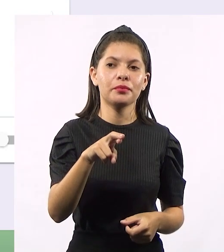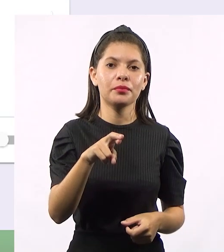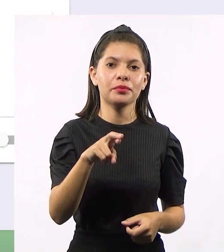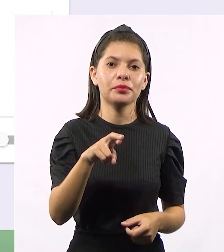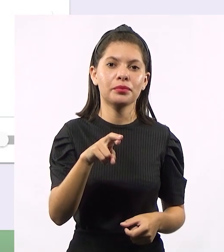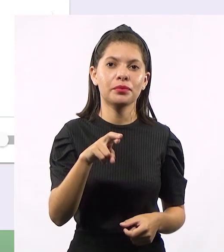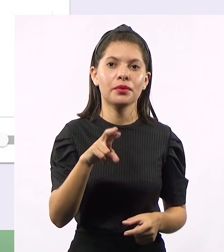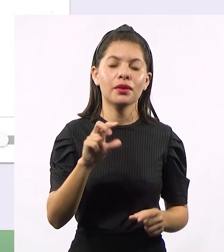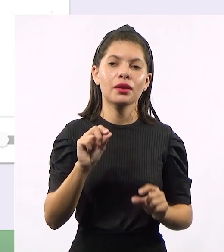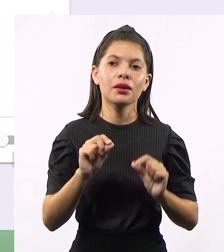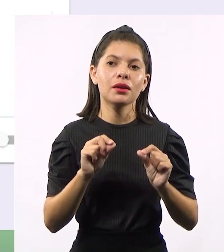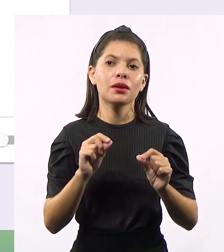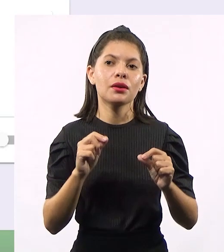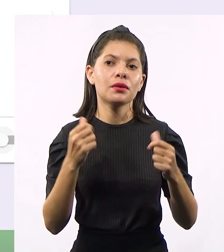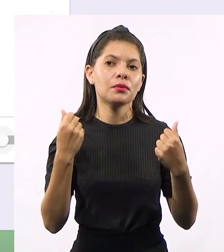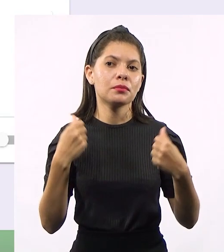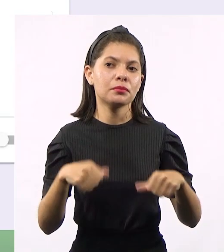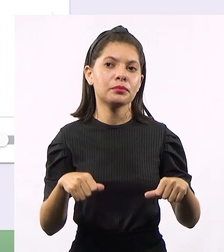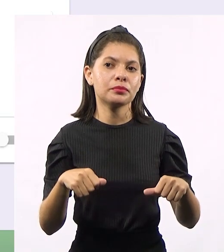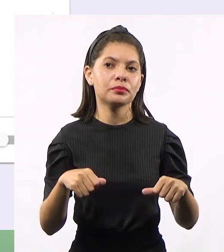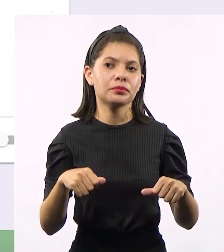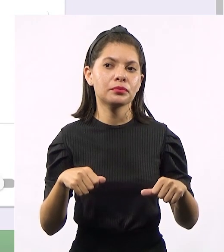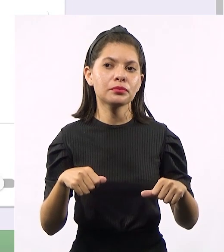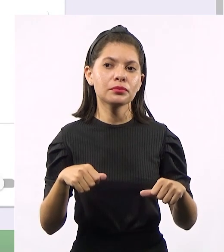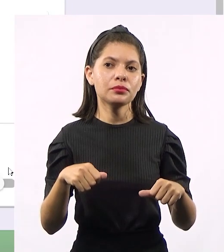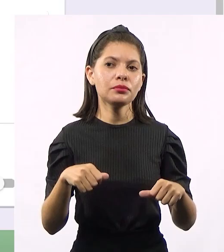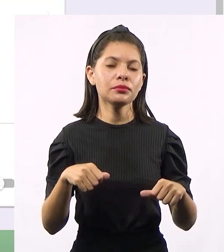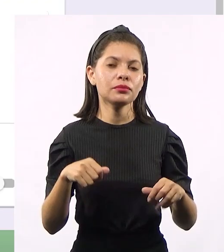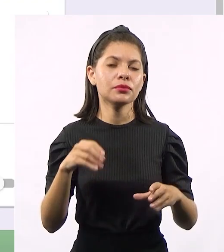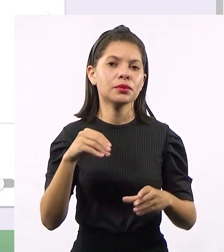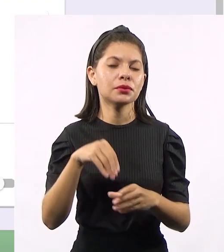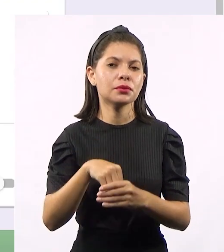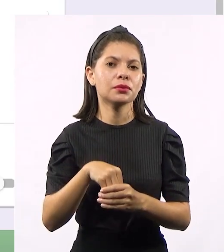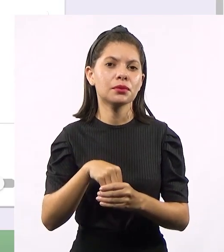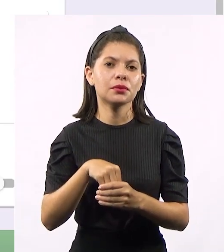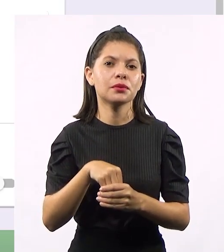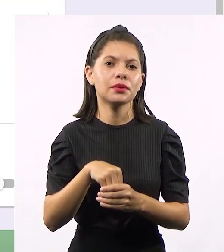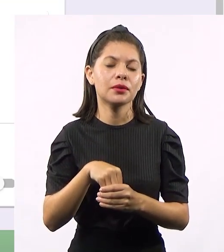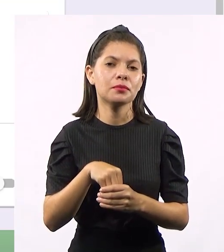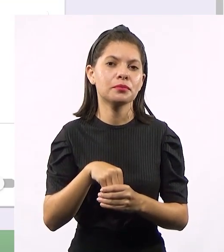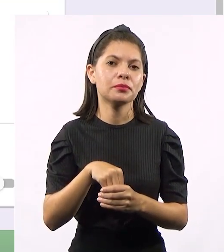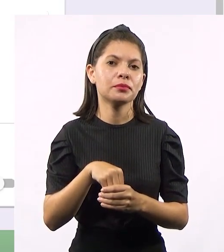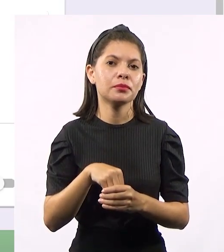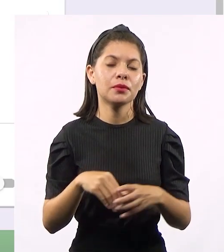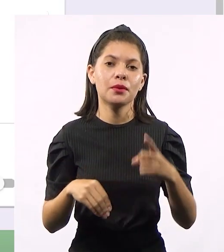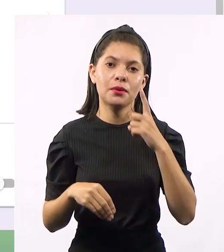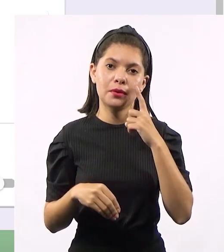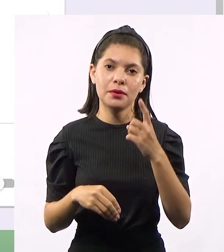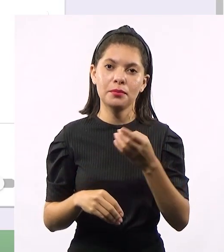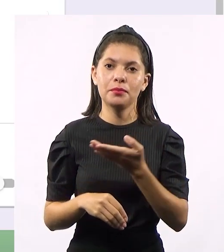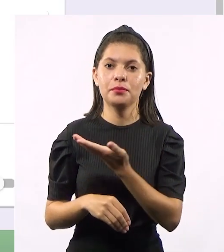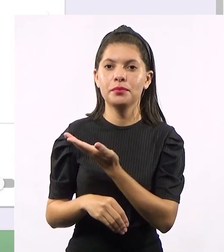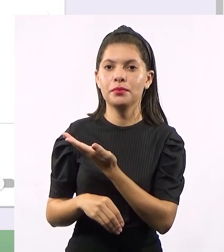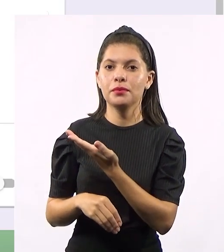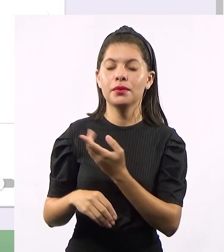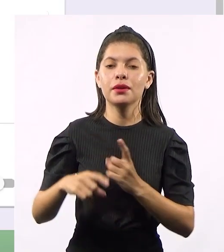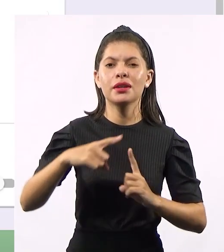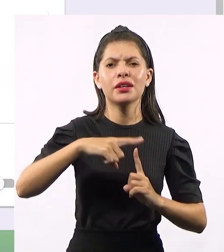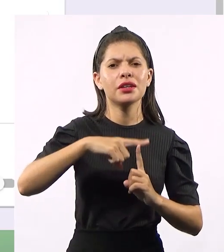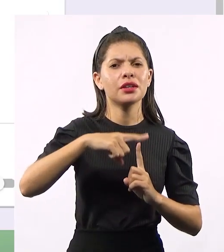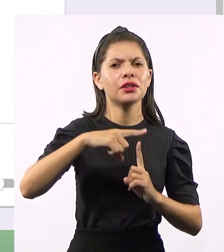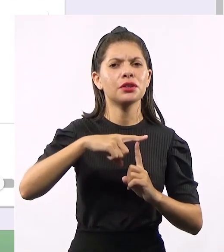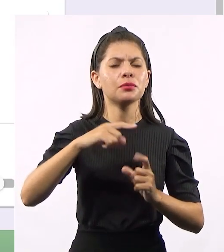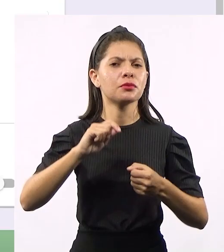E aí eu posso definir validação de resposta, eu posso inserir, olha, que tipo de validação que eu vou fazer? É um